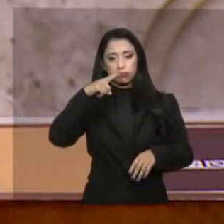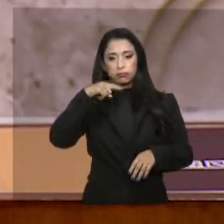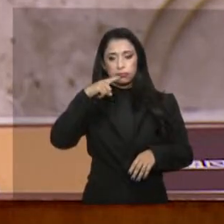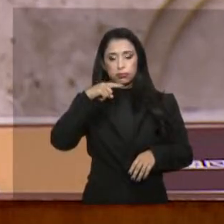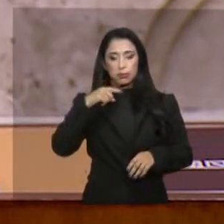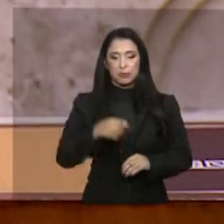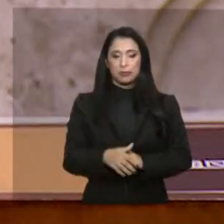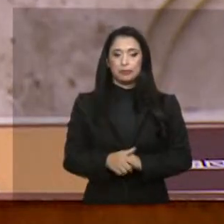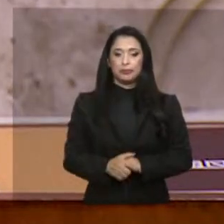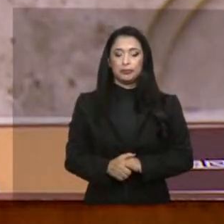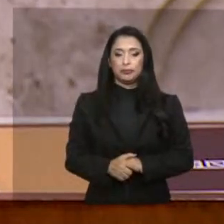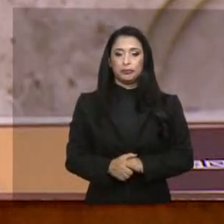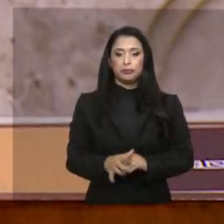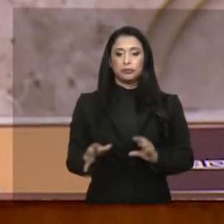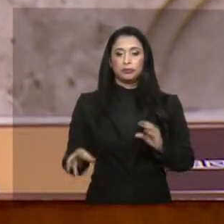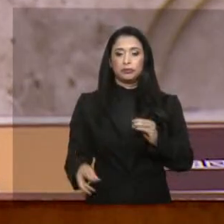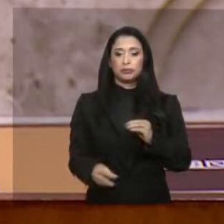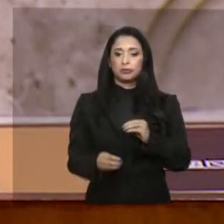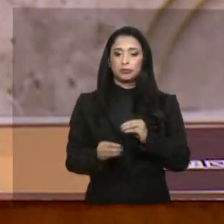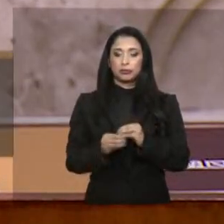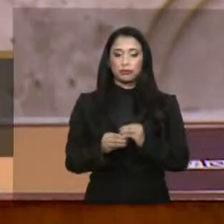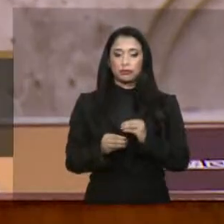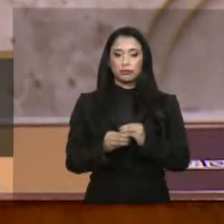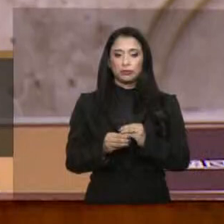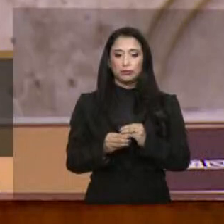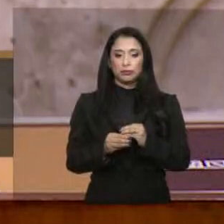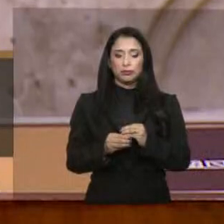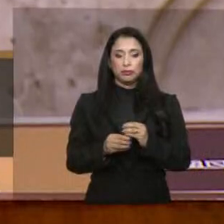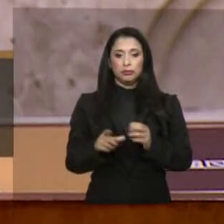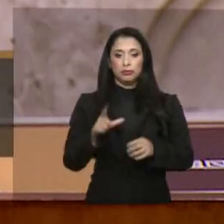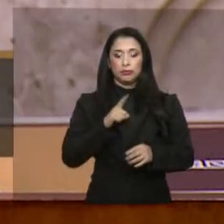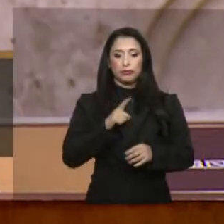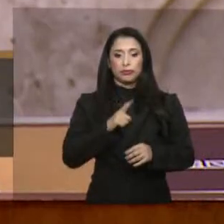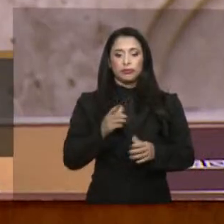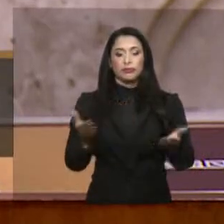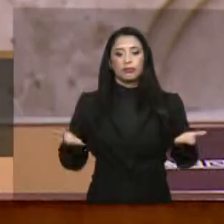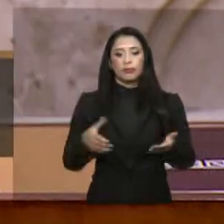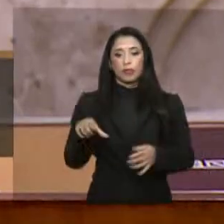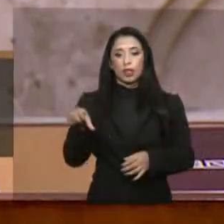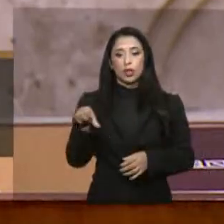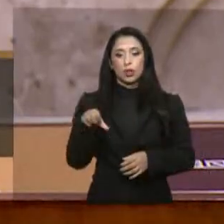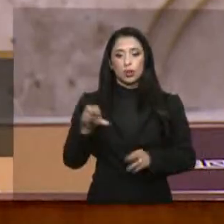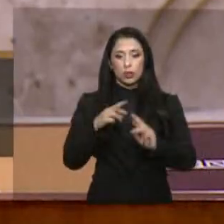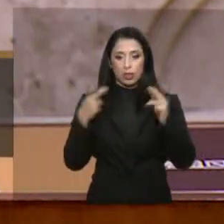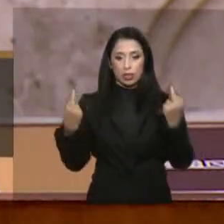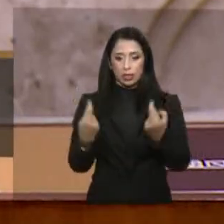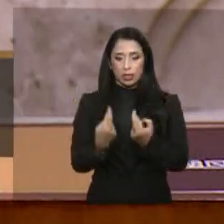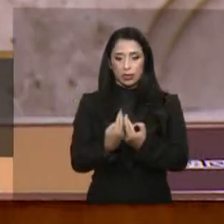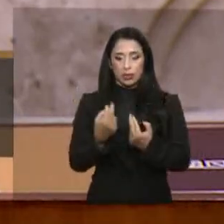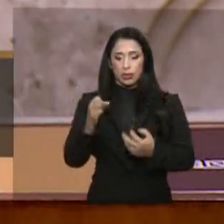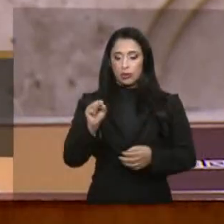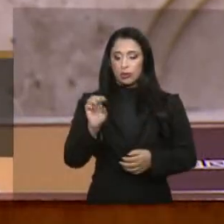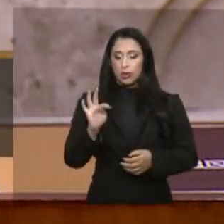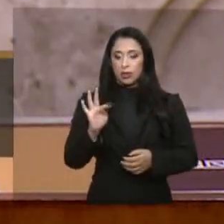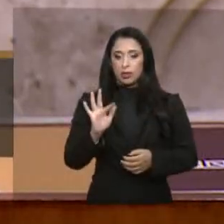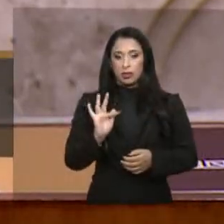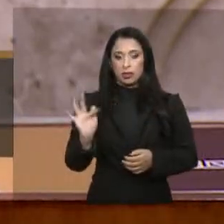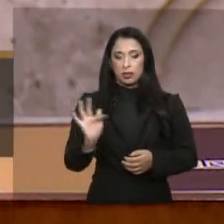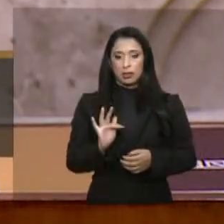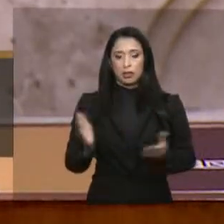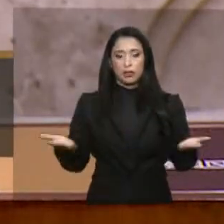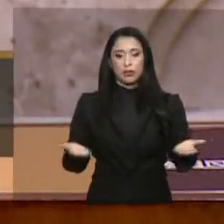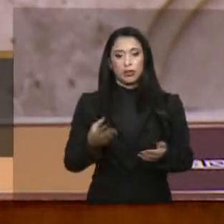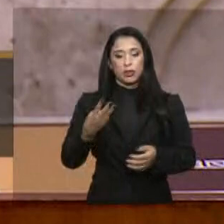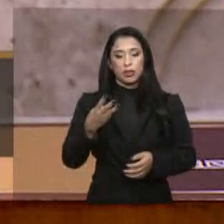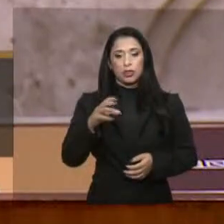eu complemento que venho de abrir a 9ª sessão extraordinária deste plenário, neste